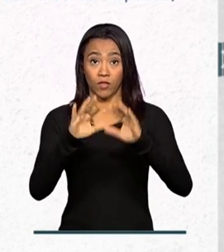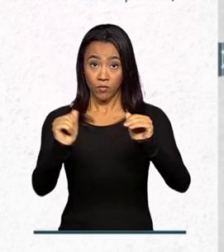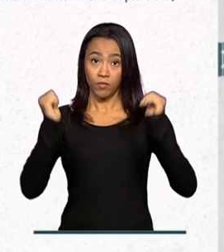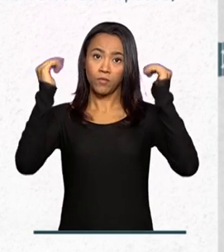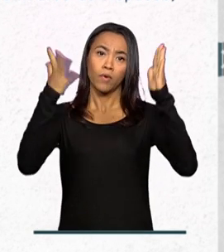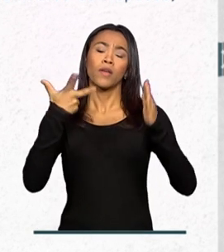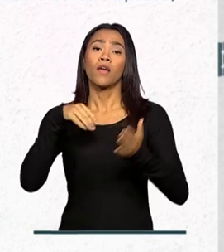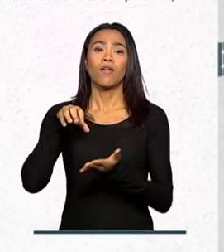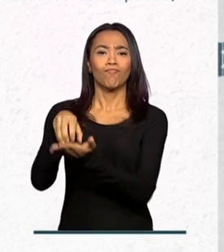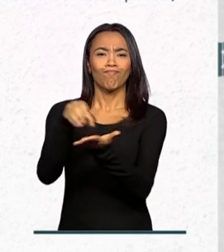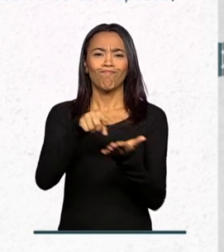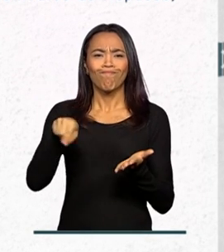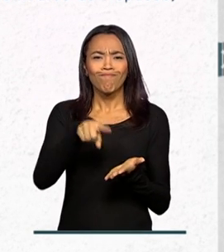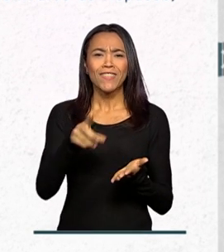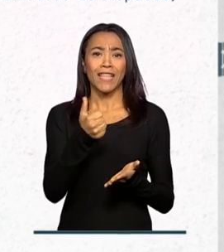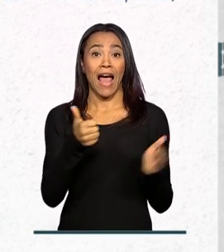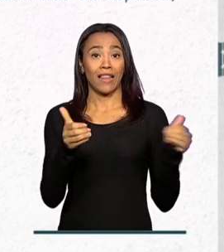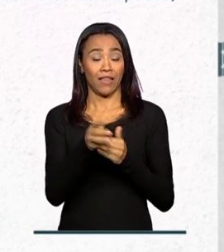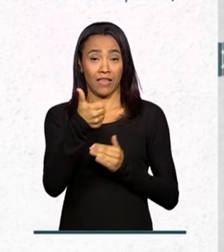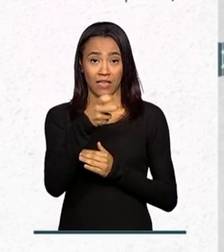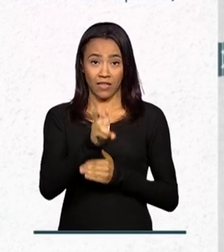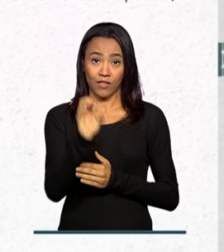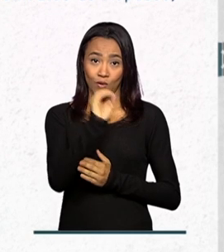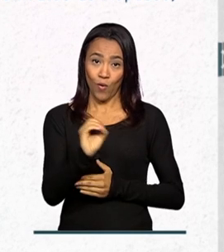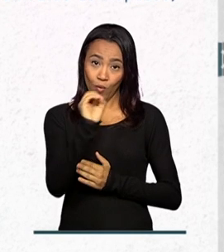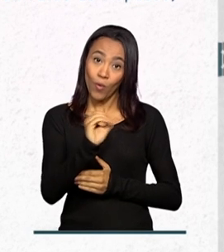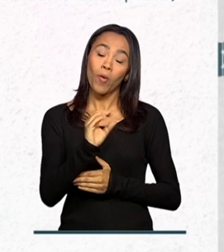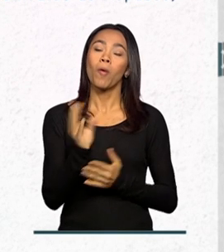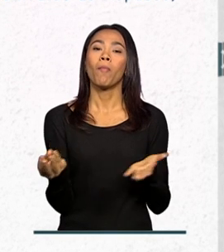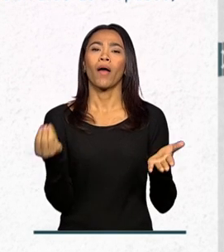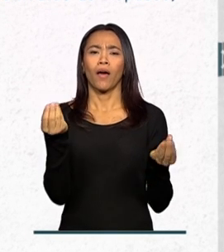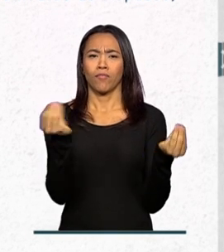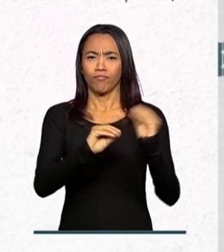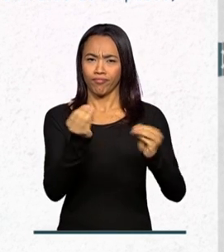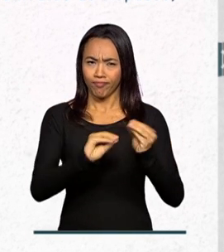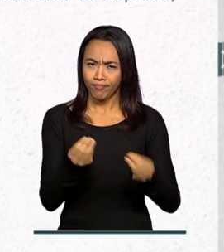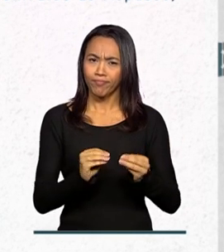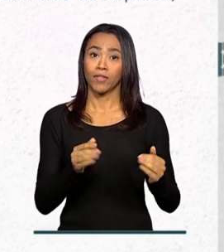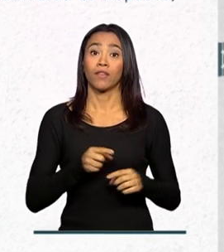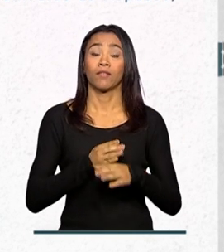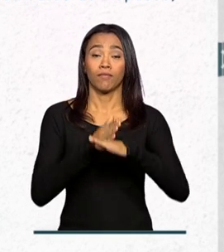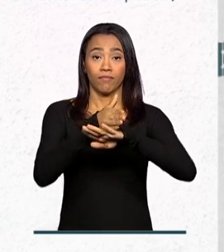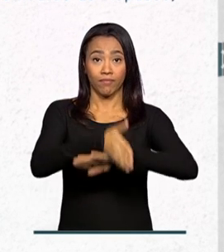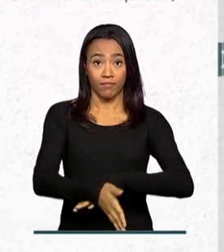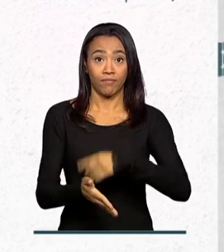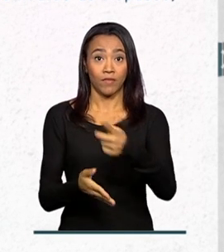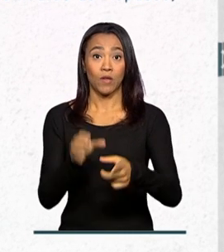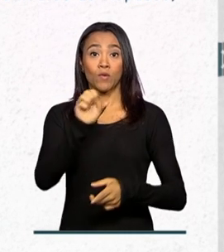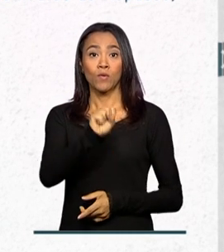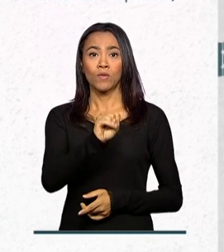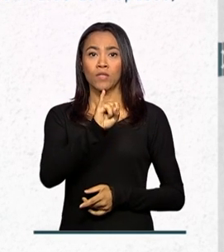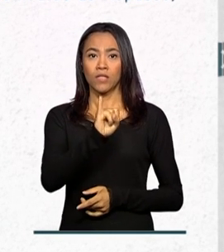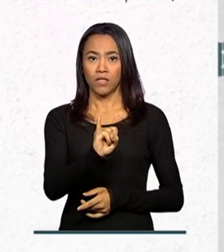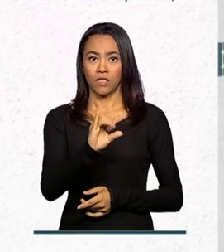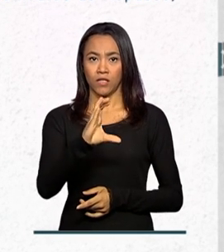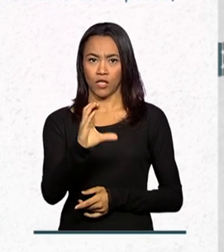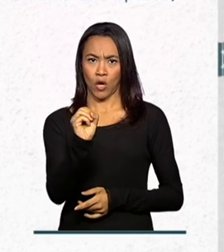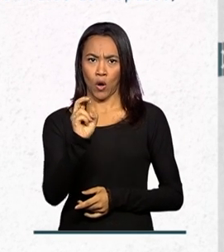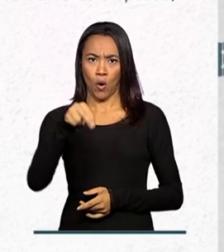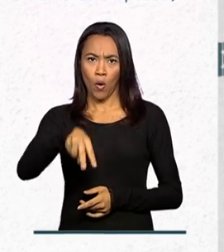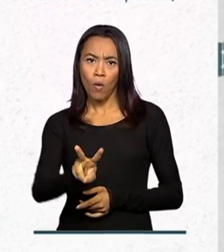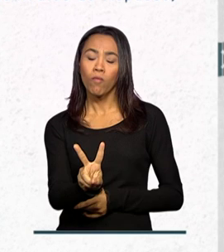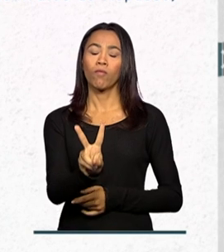As instituições têm até 15 de outubro para cadastrar as propostas no site do Sistema de Gestão de Convênios e Contratos de